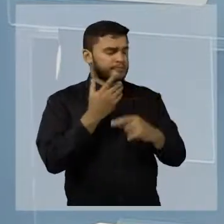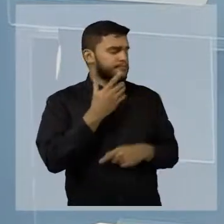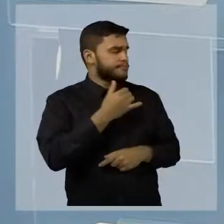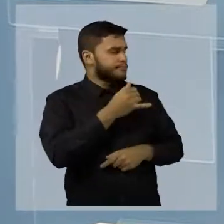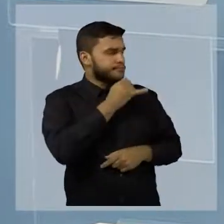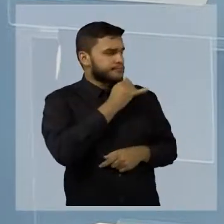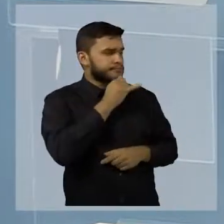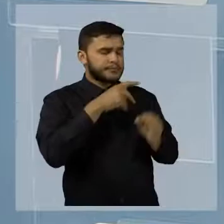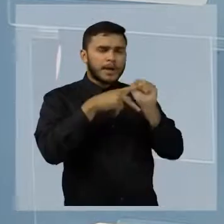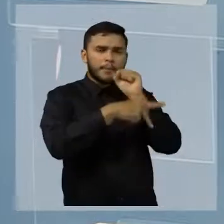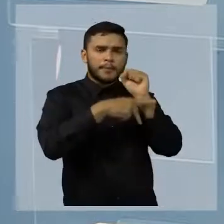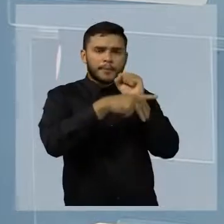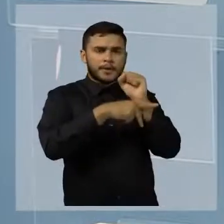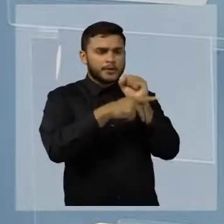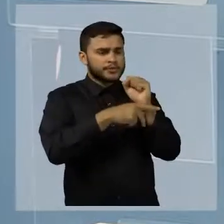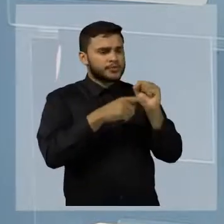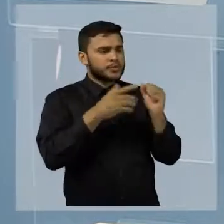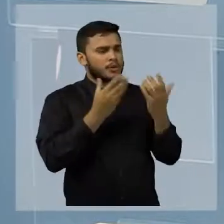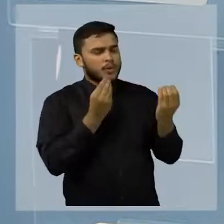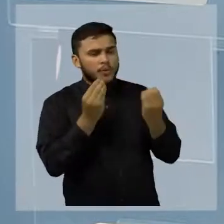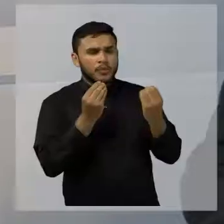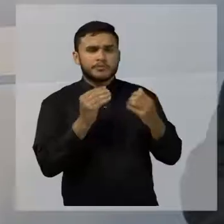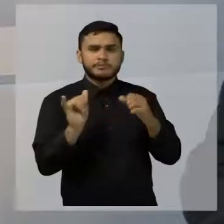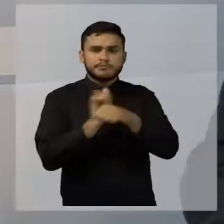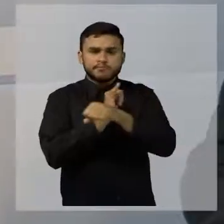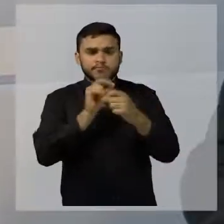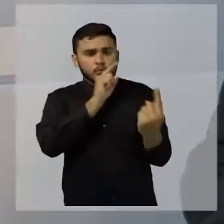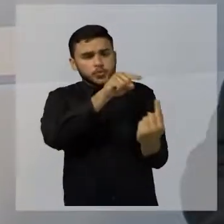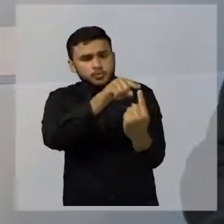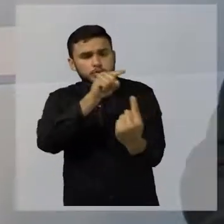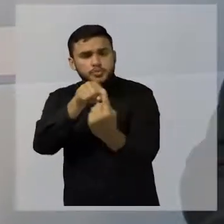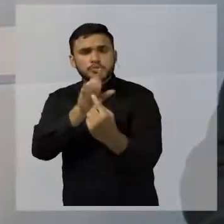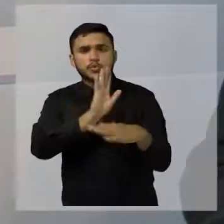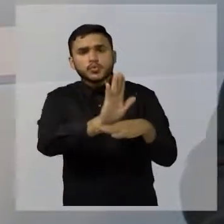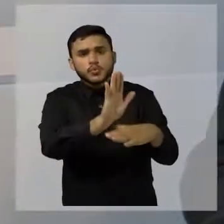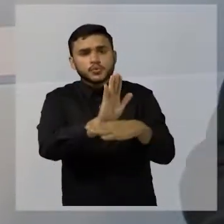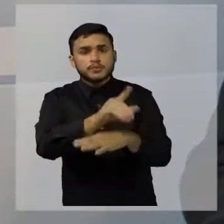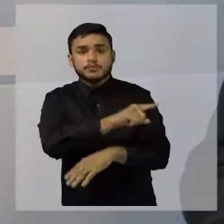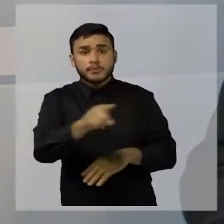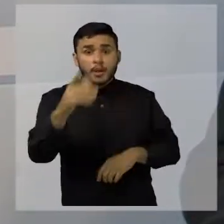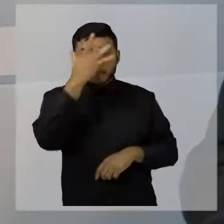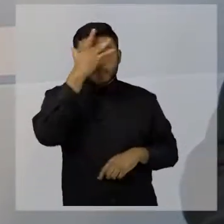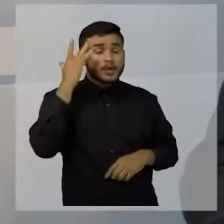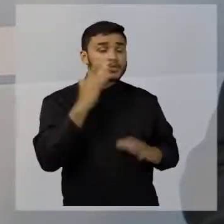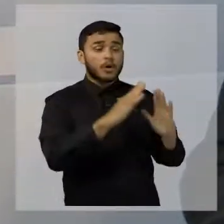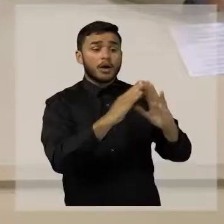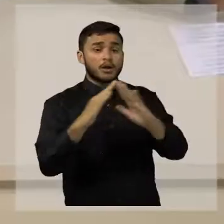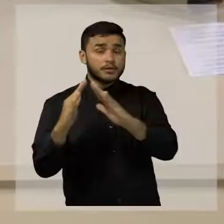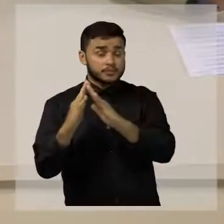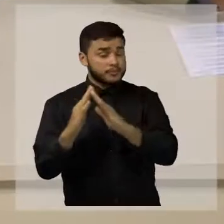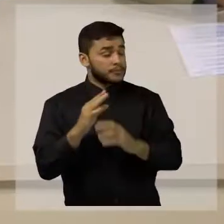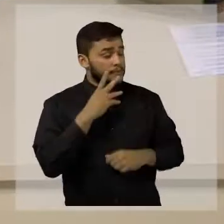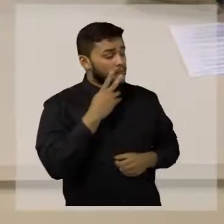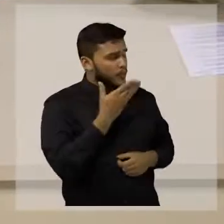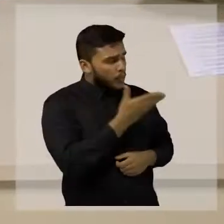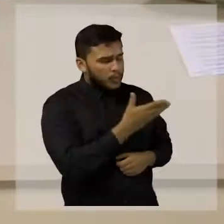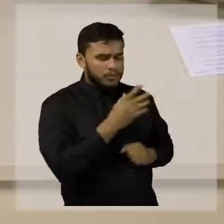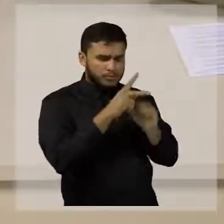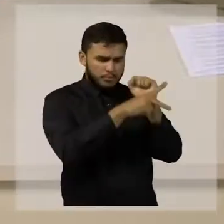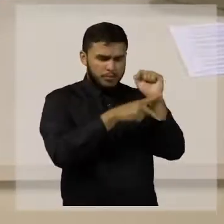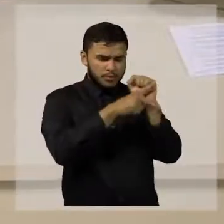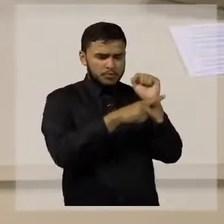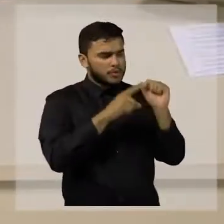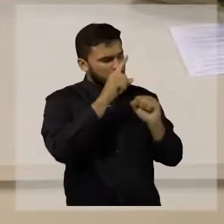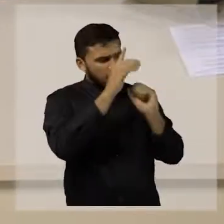nessa área da habitação. E o senhor tem citado a paróquia de Nazaré. Esse trabalho